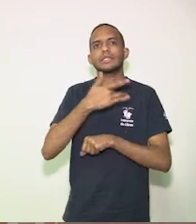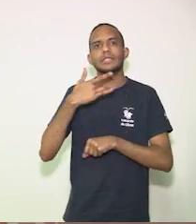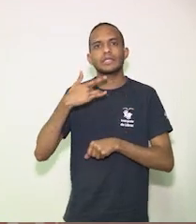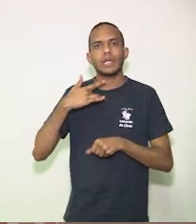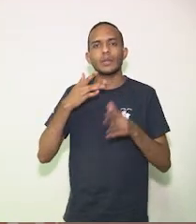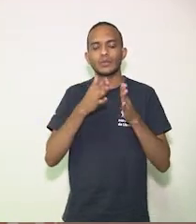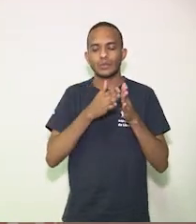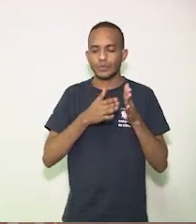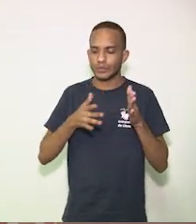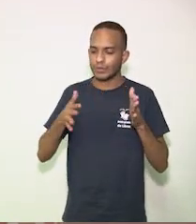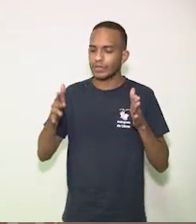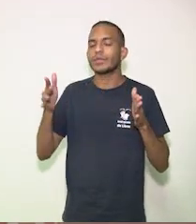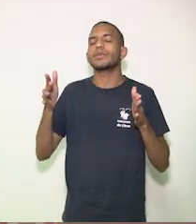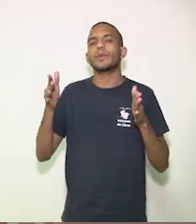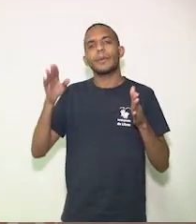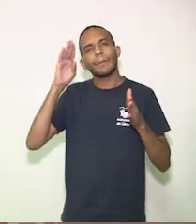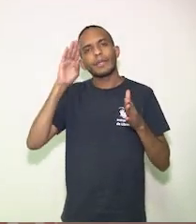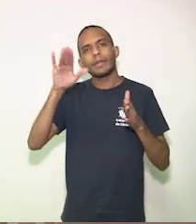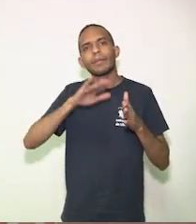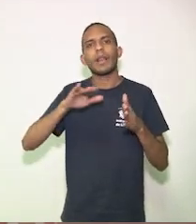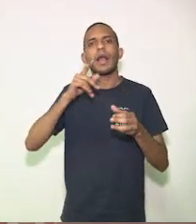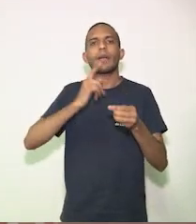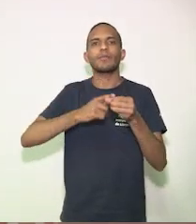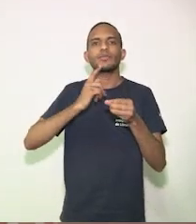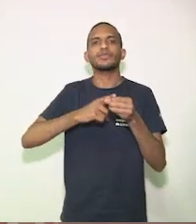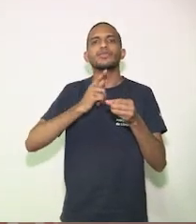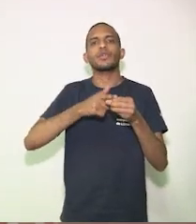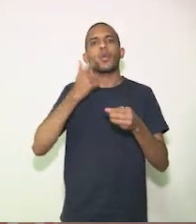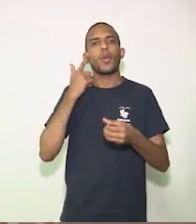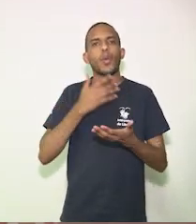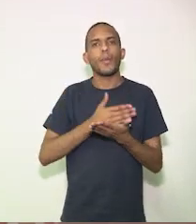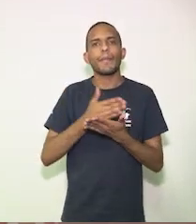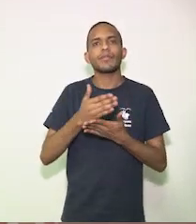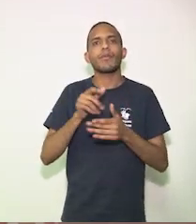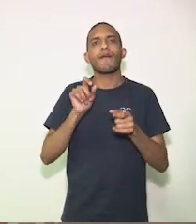de saúde neste período, sobretudo quando o município passou a